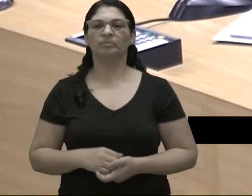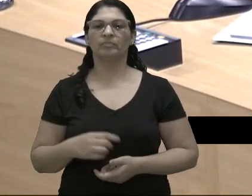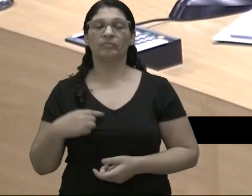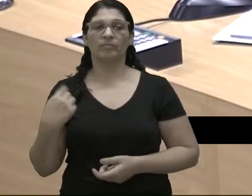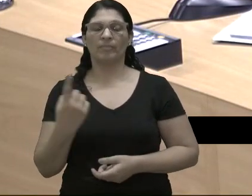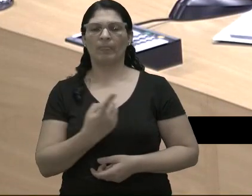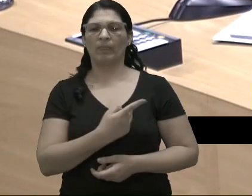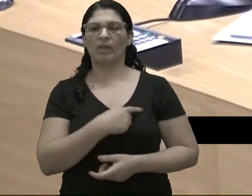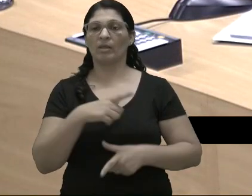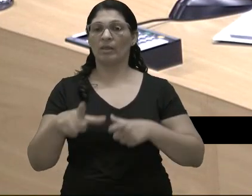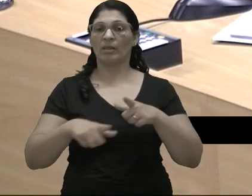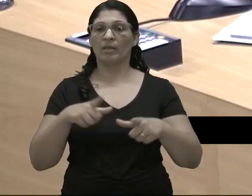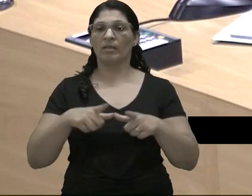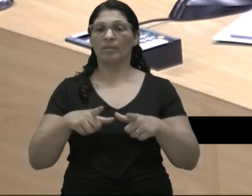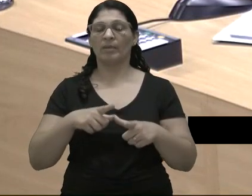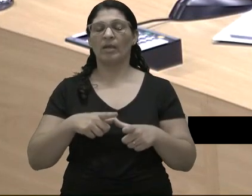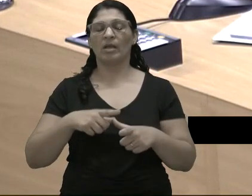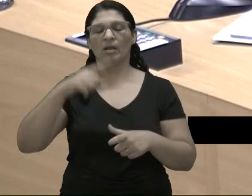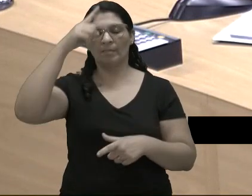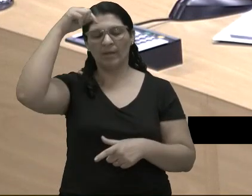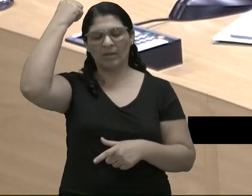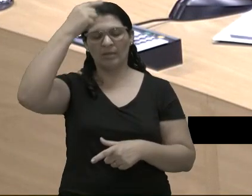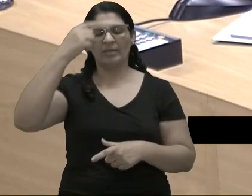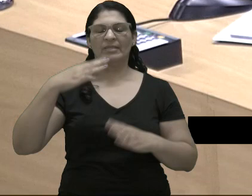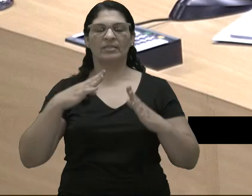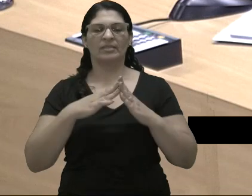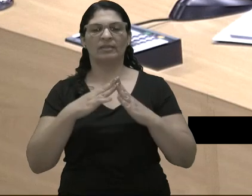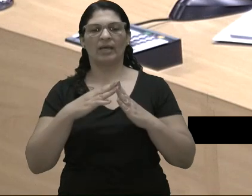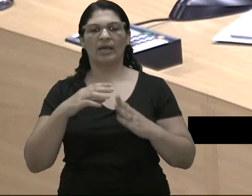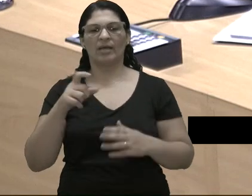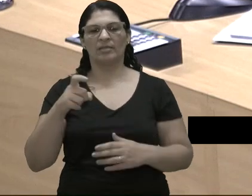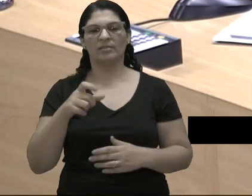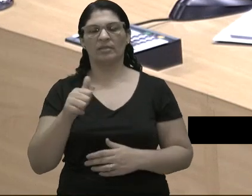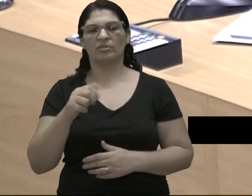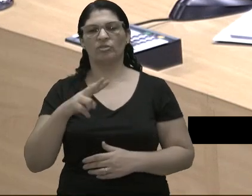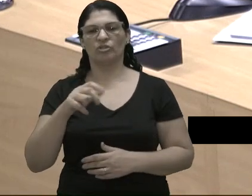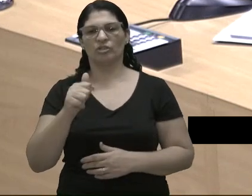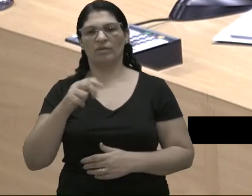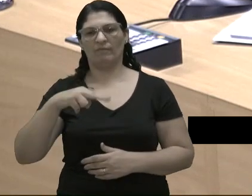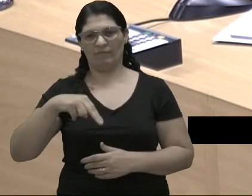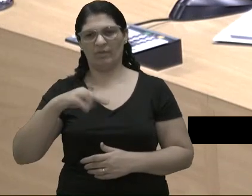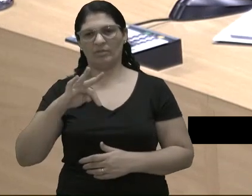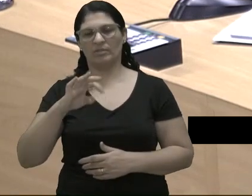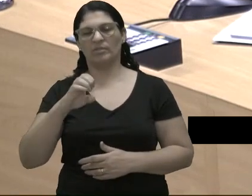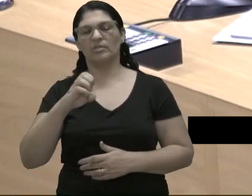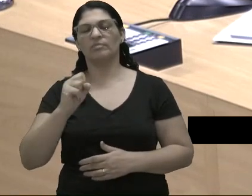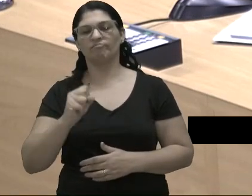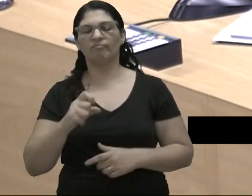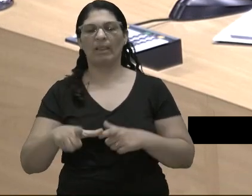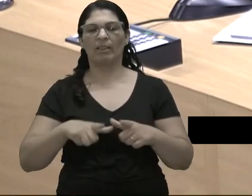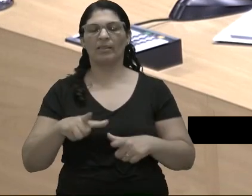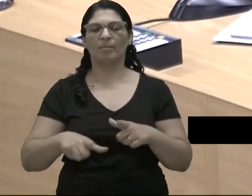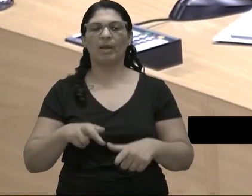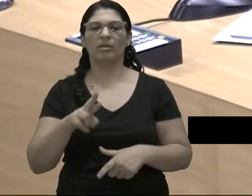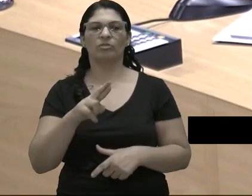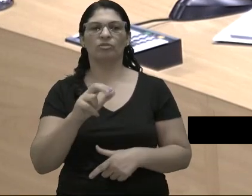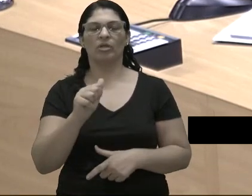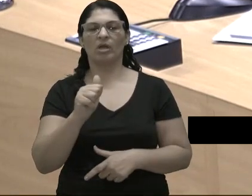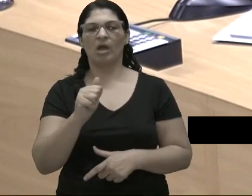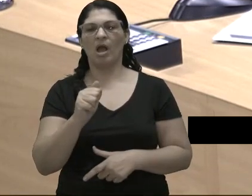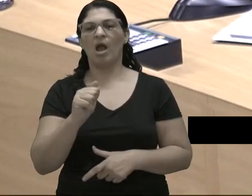para Santa Casa de Chavantes o serviço de radiologia, né? Onde